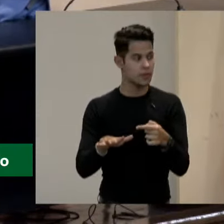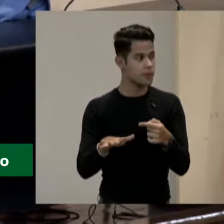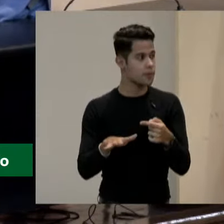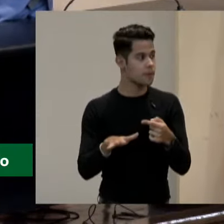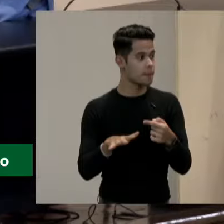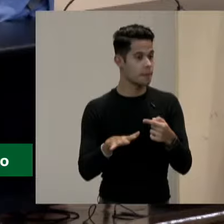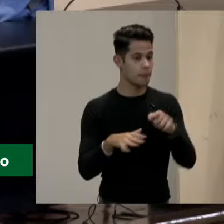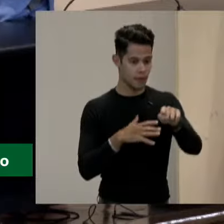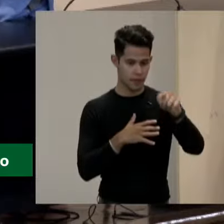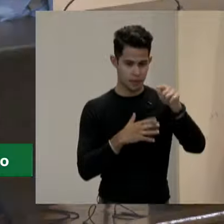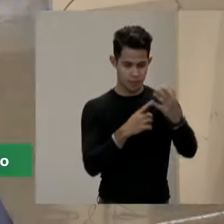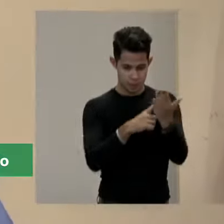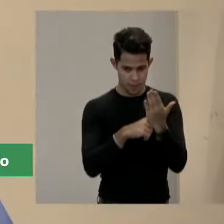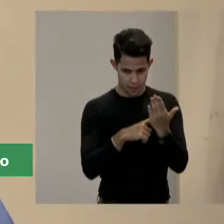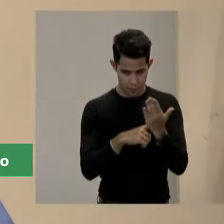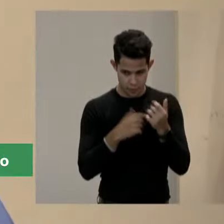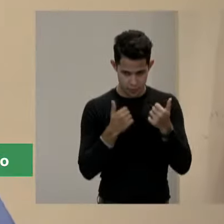vocês